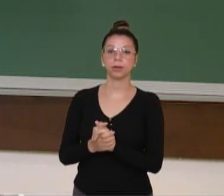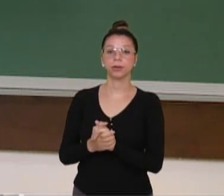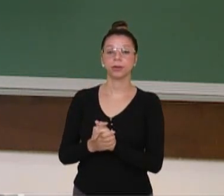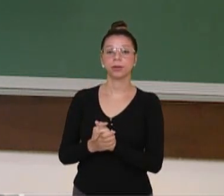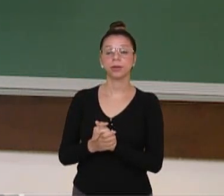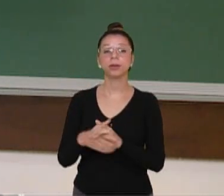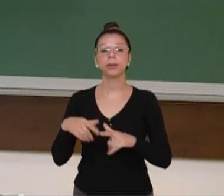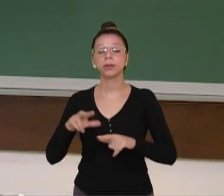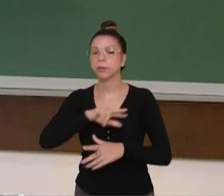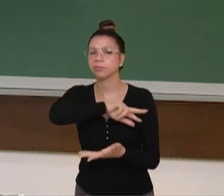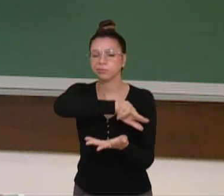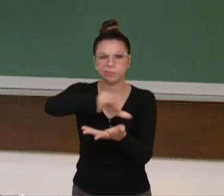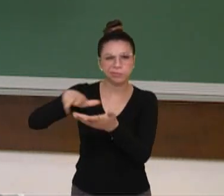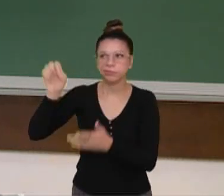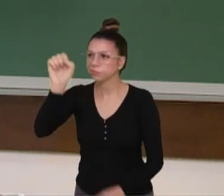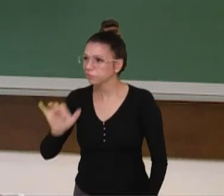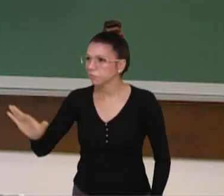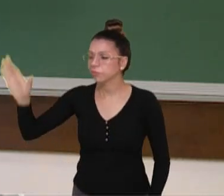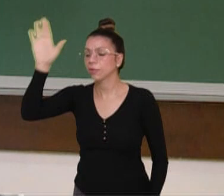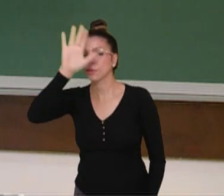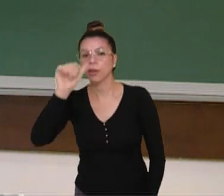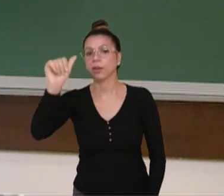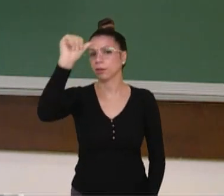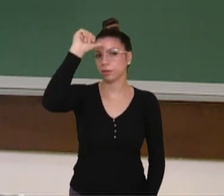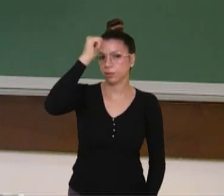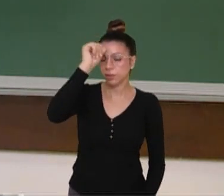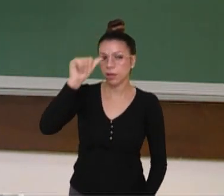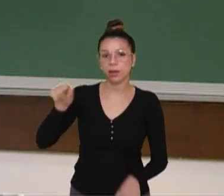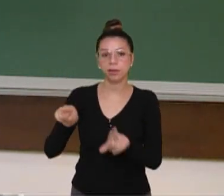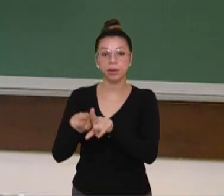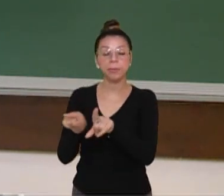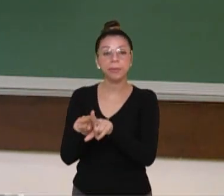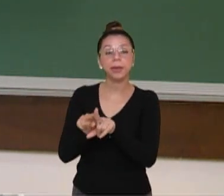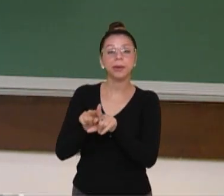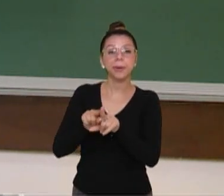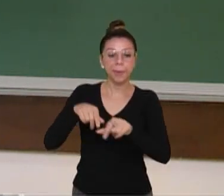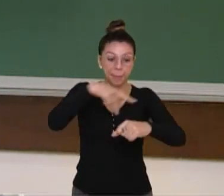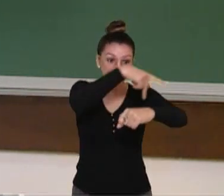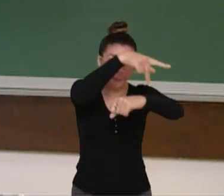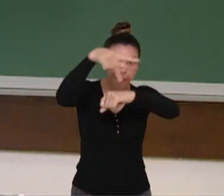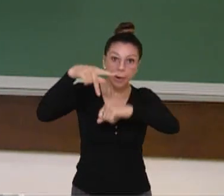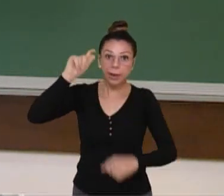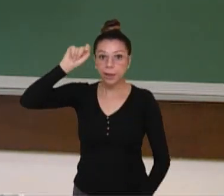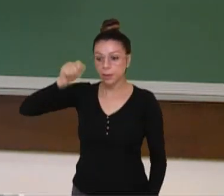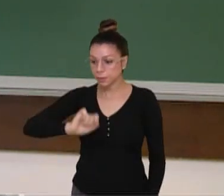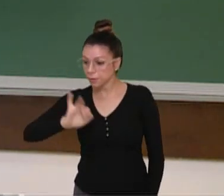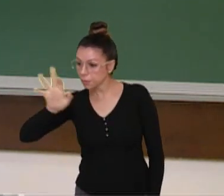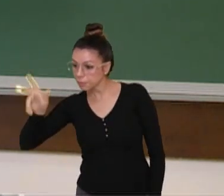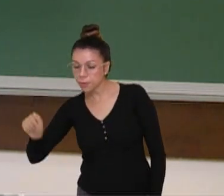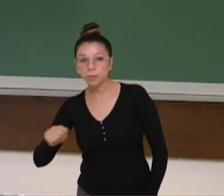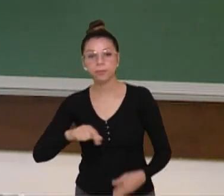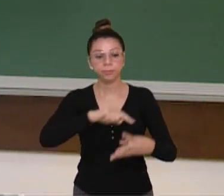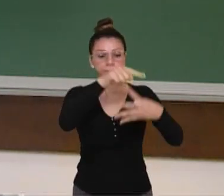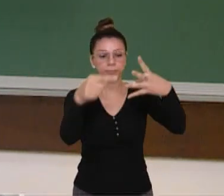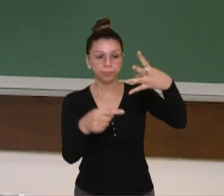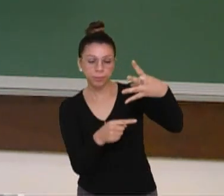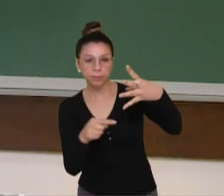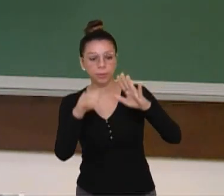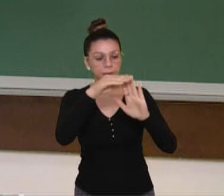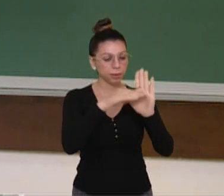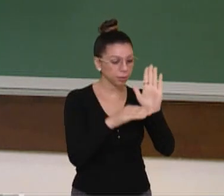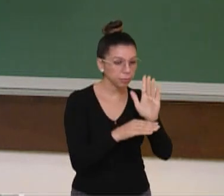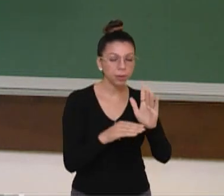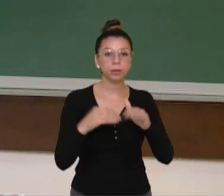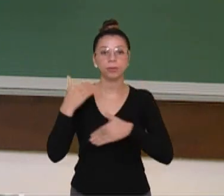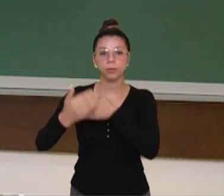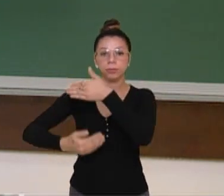europeias, indianas e vários países africanos estabelecem relações com os 4 elementos e o ciclo da vida,